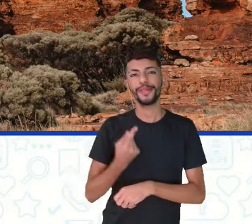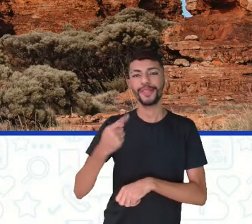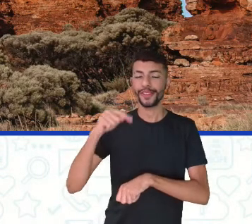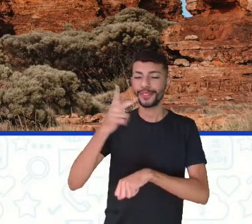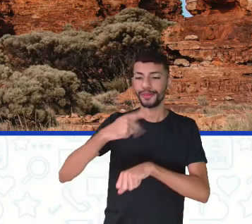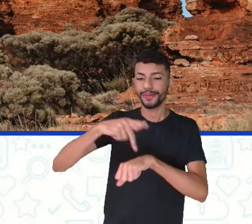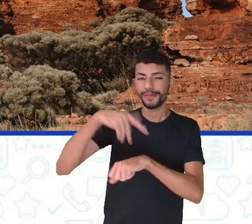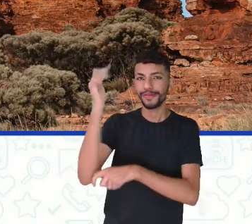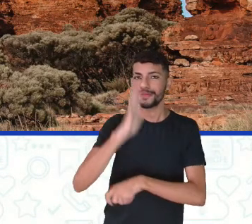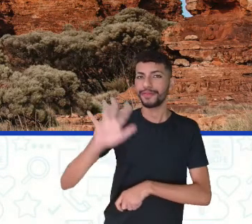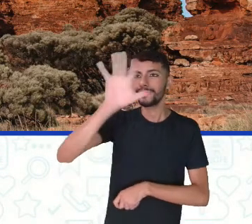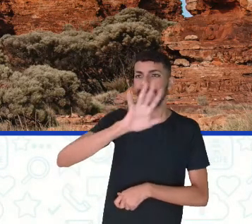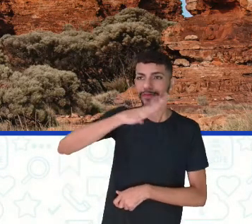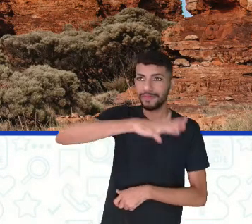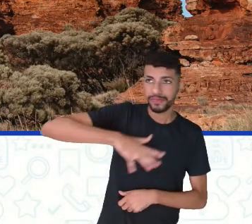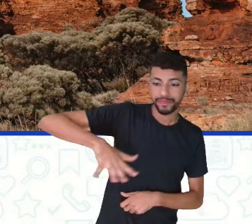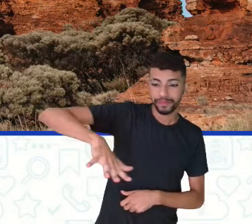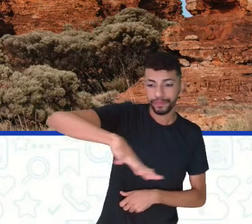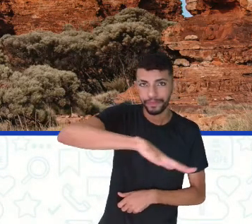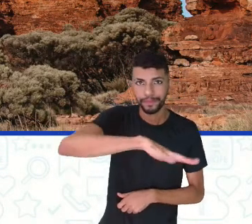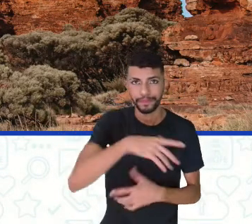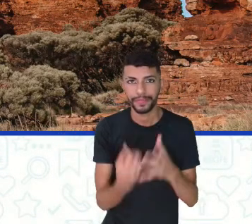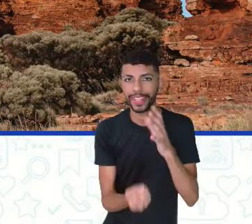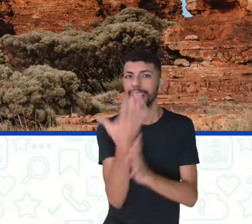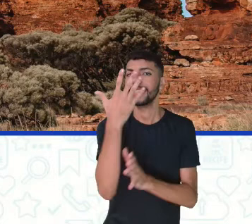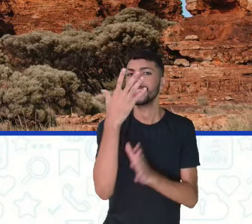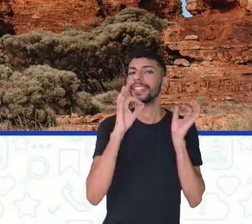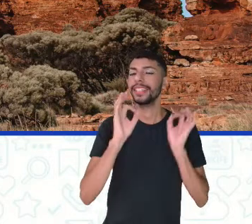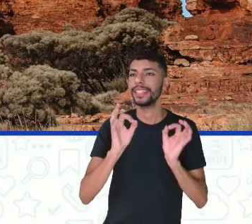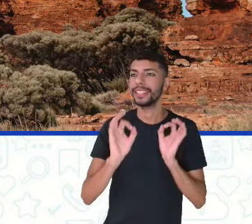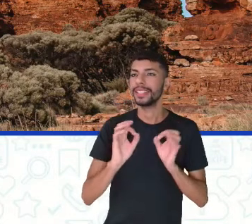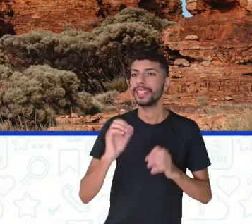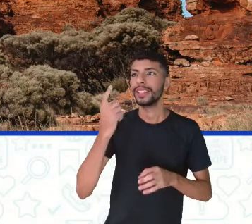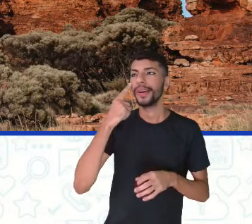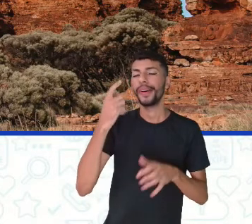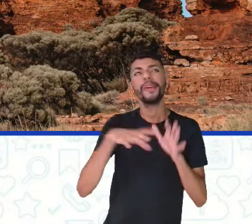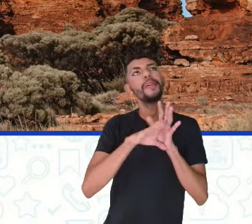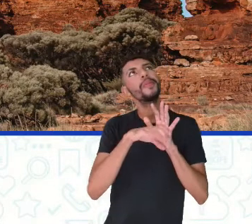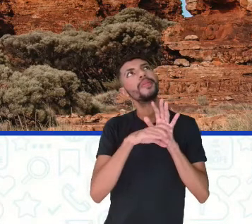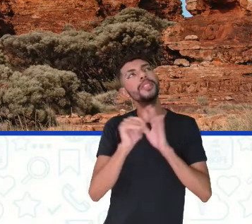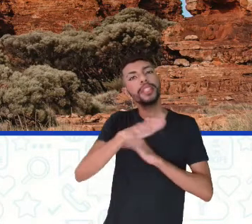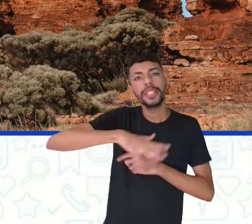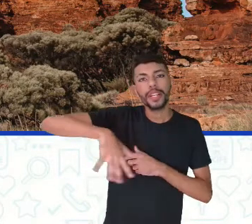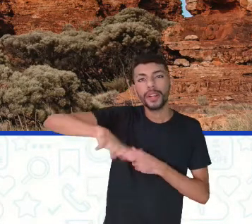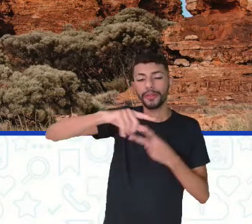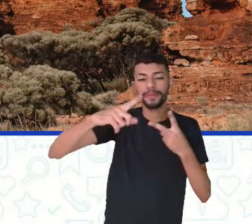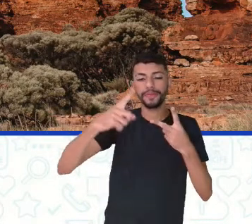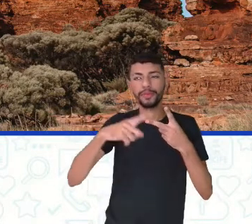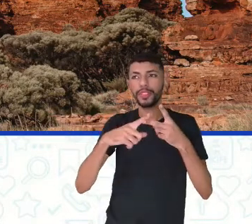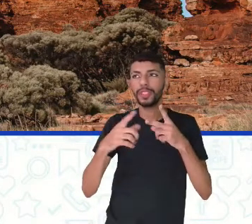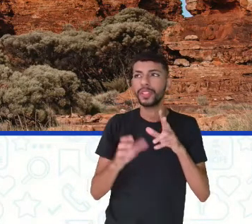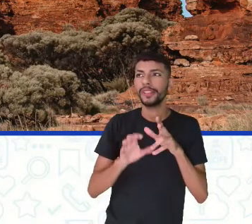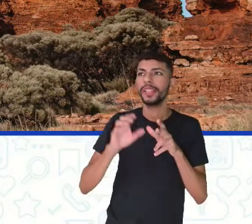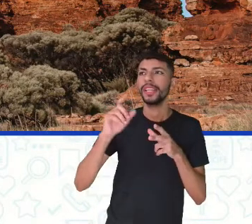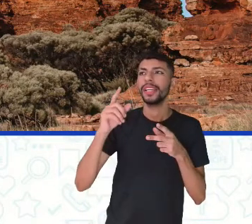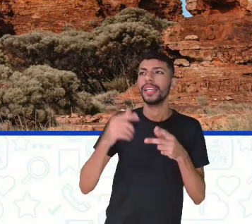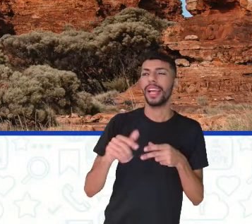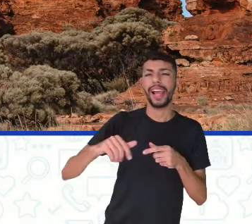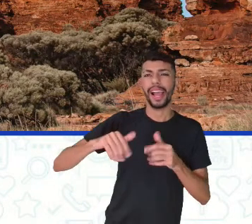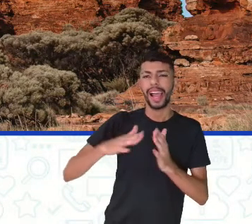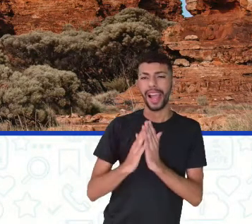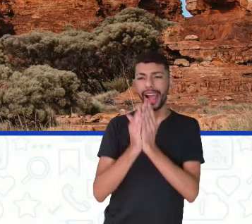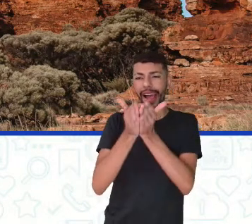brasileiro, ele foi formado, né? Falamos a conceito de território, território naval, território